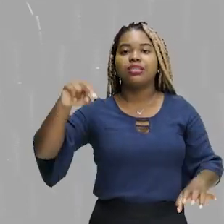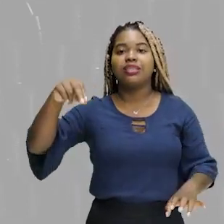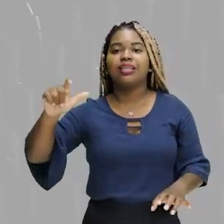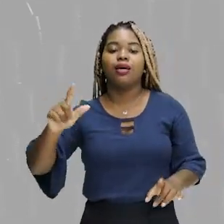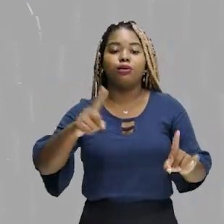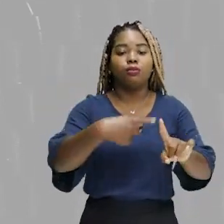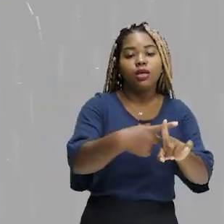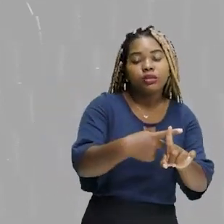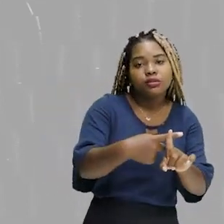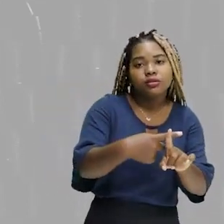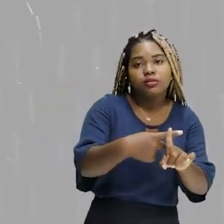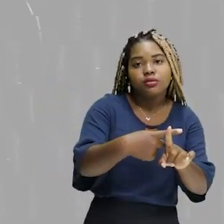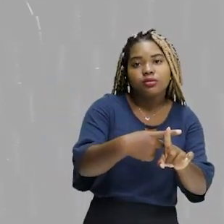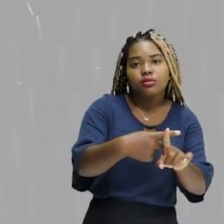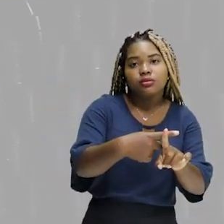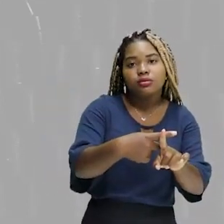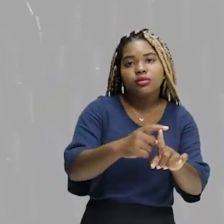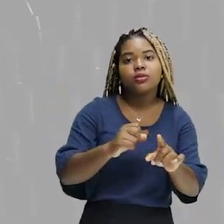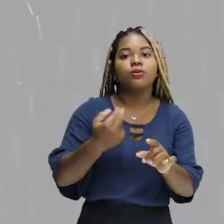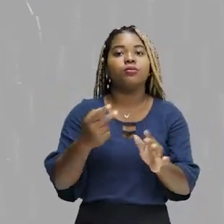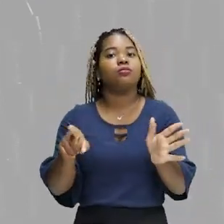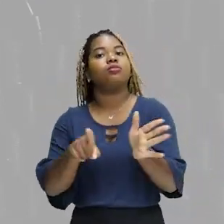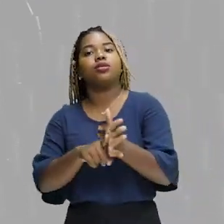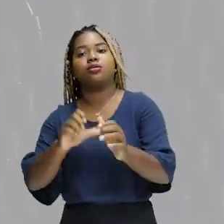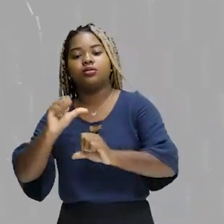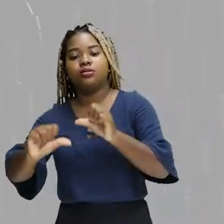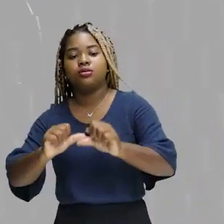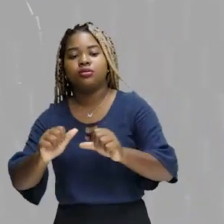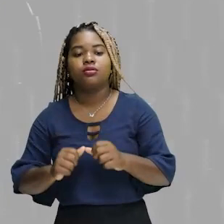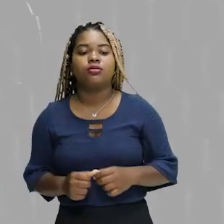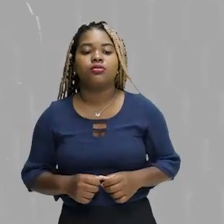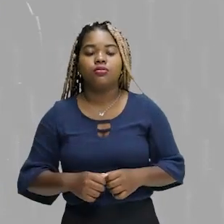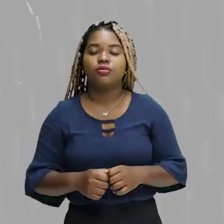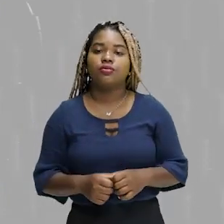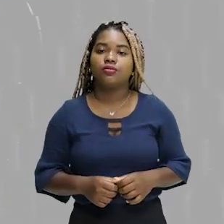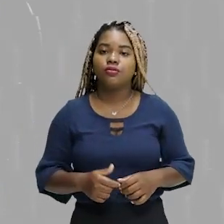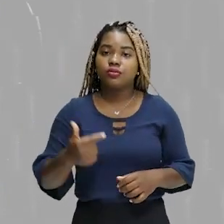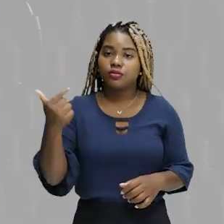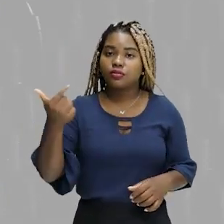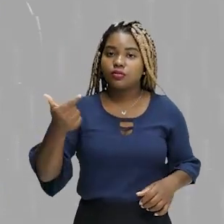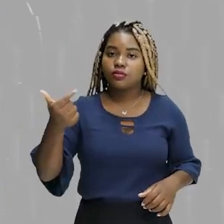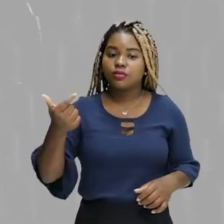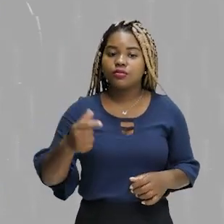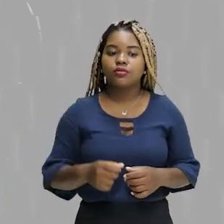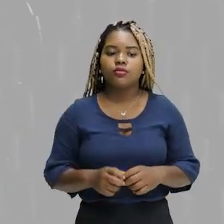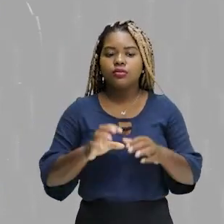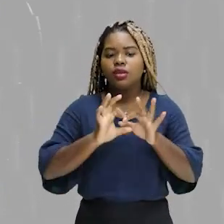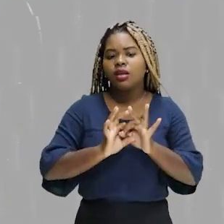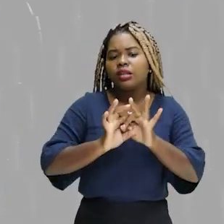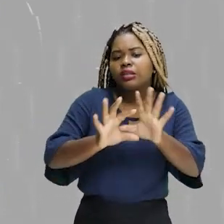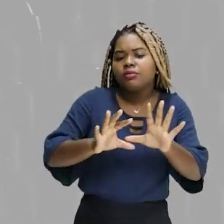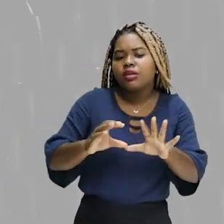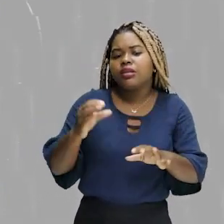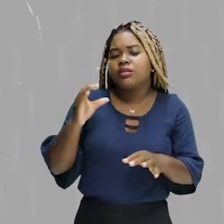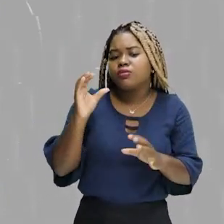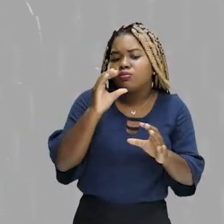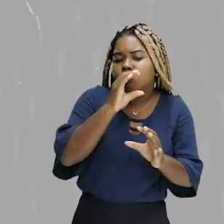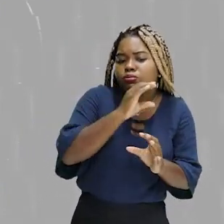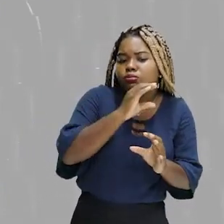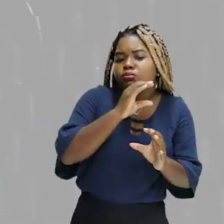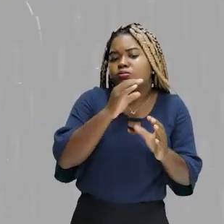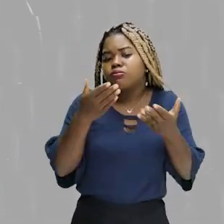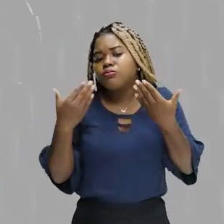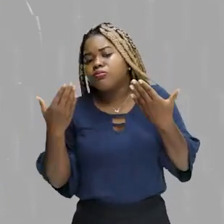deve ser trocado. Então, a afirmativa primeira está errada, ela é falsa. A liberação de calor,